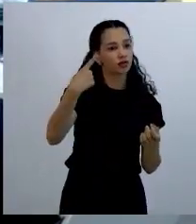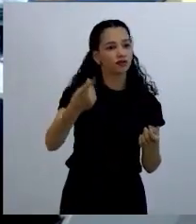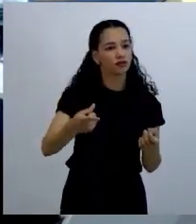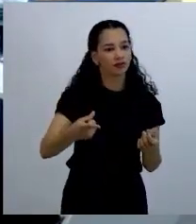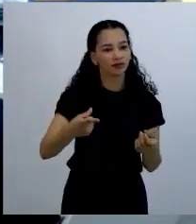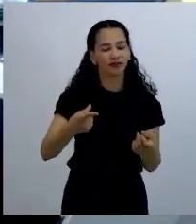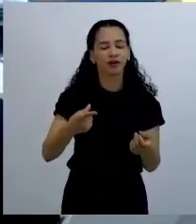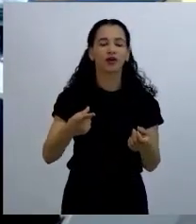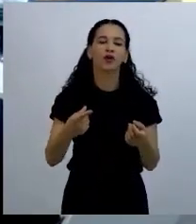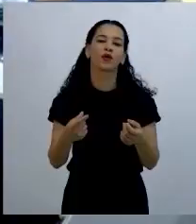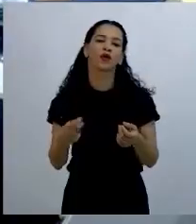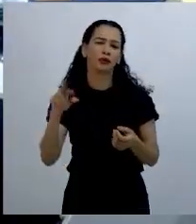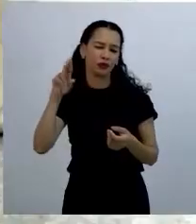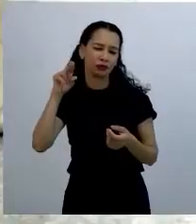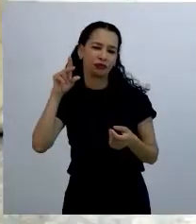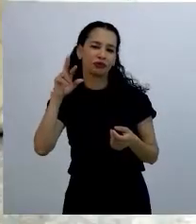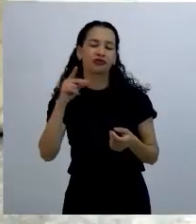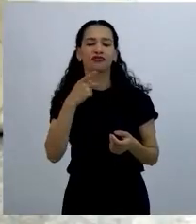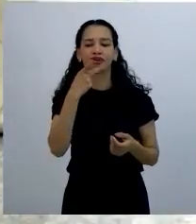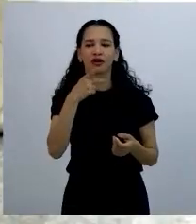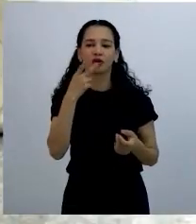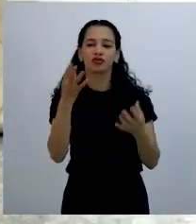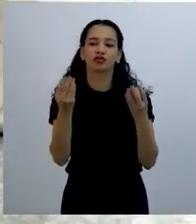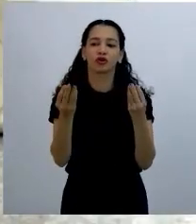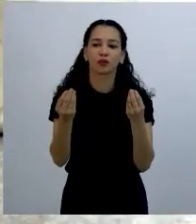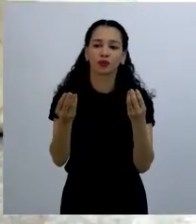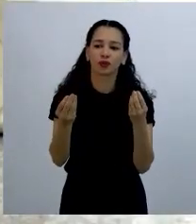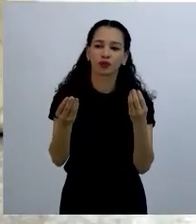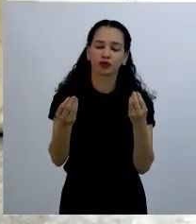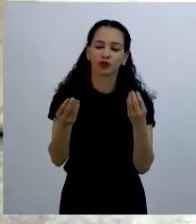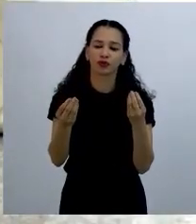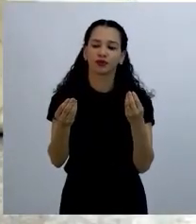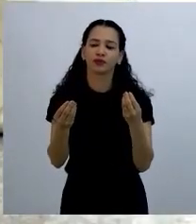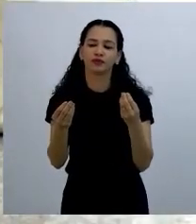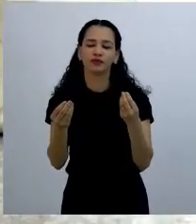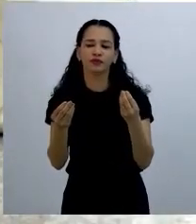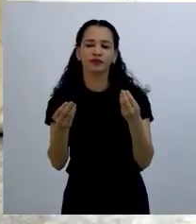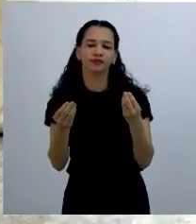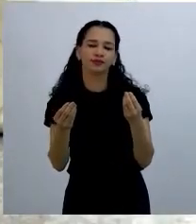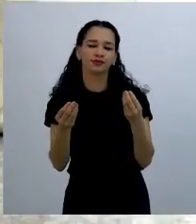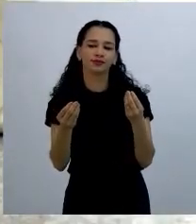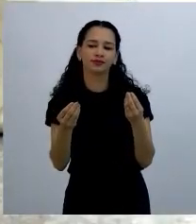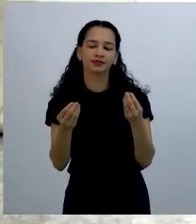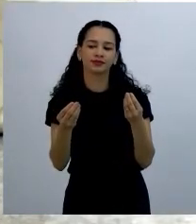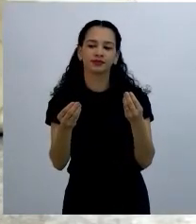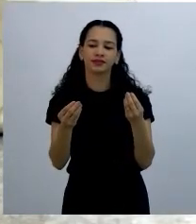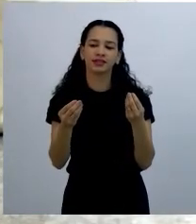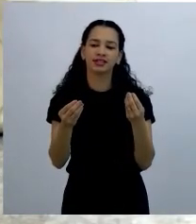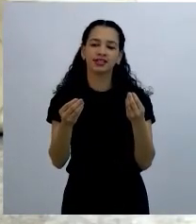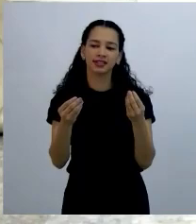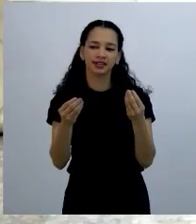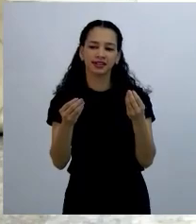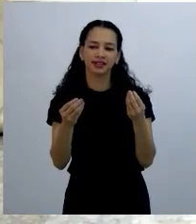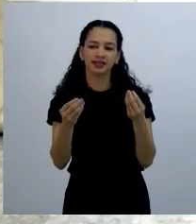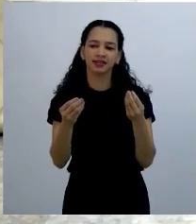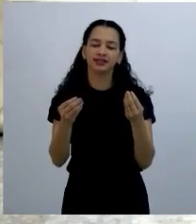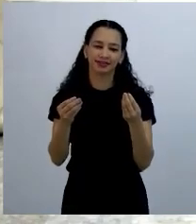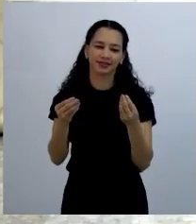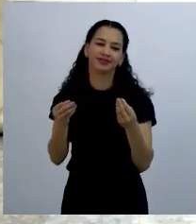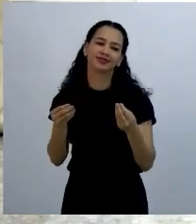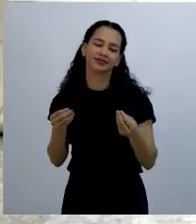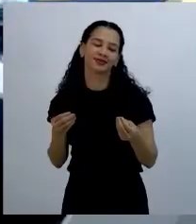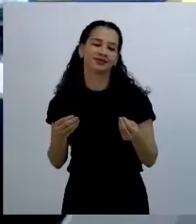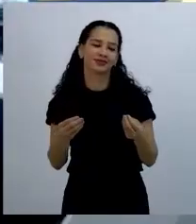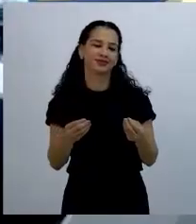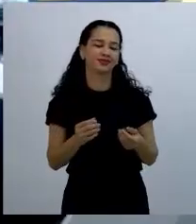trazem a mesma ideia multiplicam isso e alguém sugeriu 52 referências eu disse meu Deus como é que